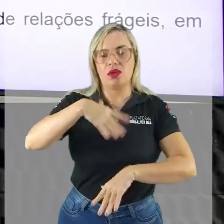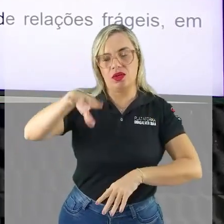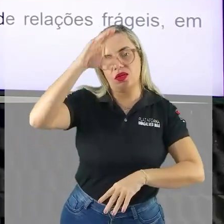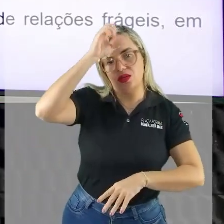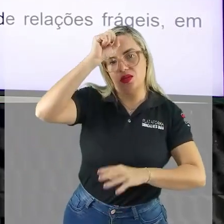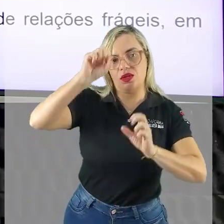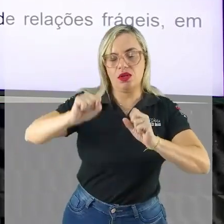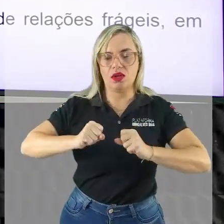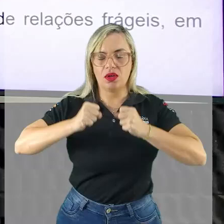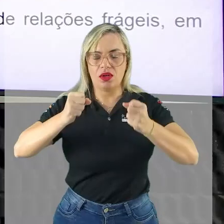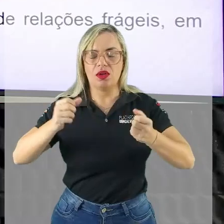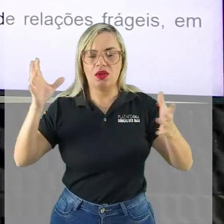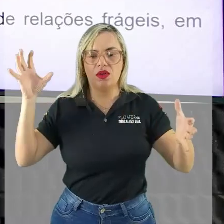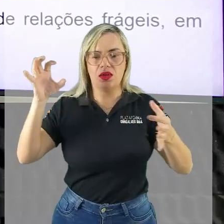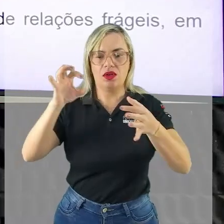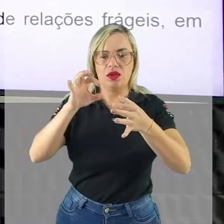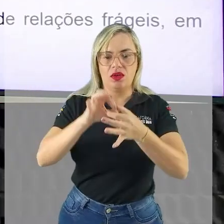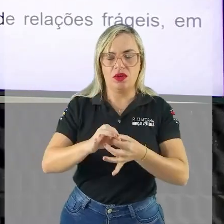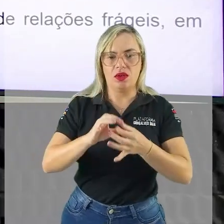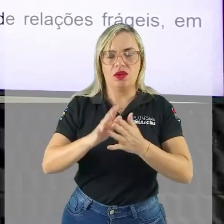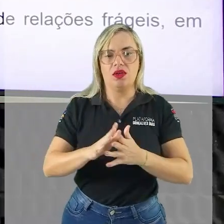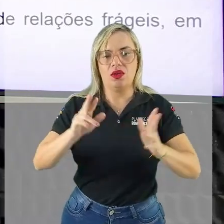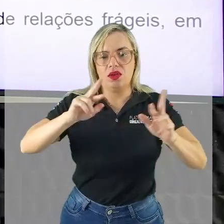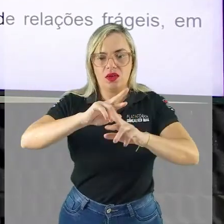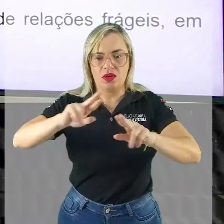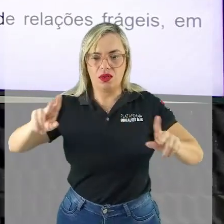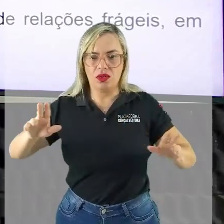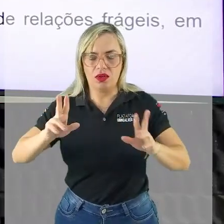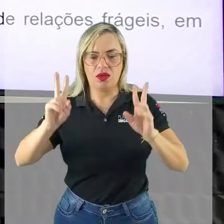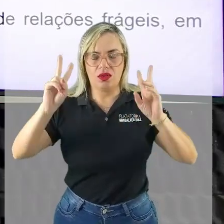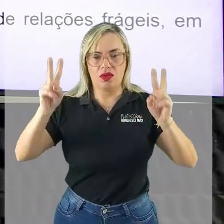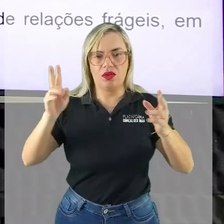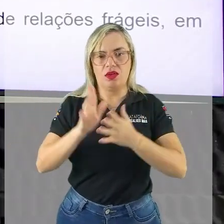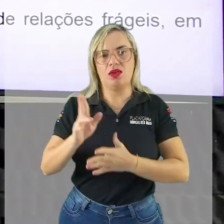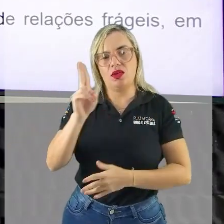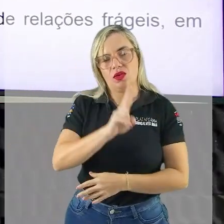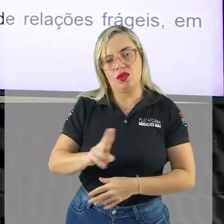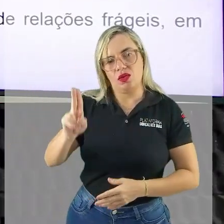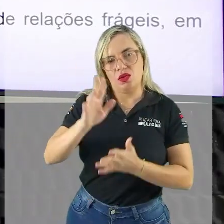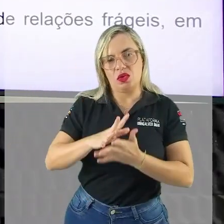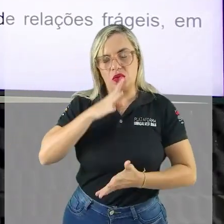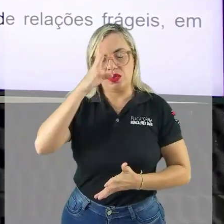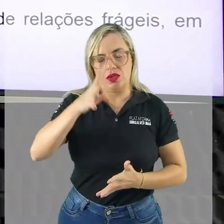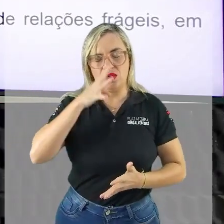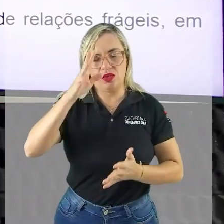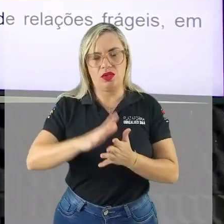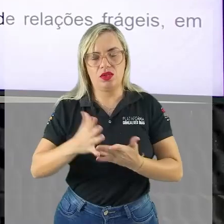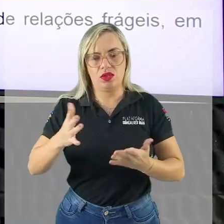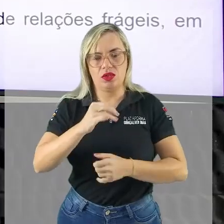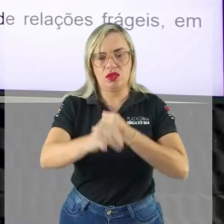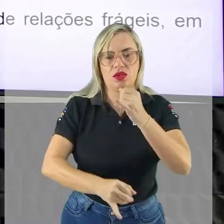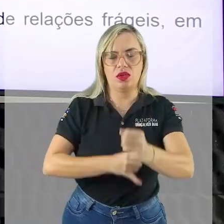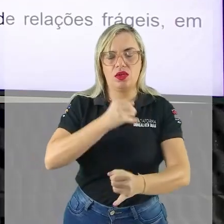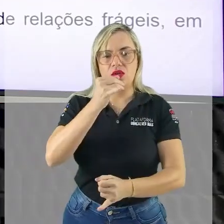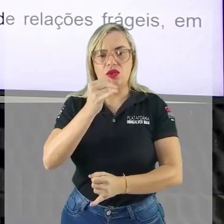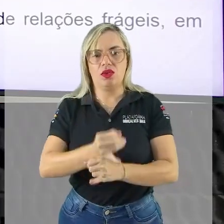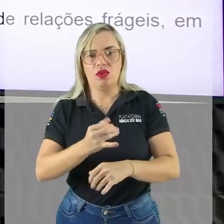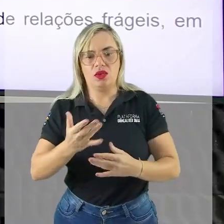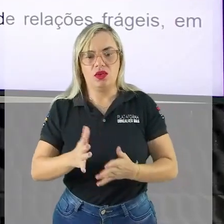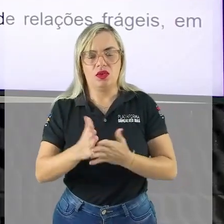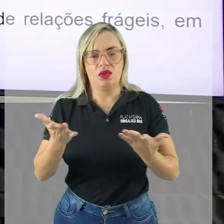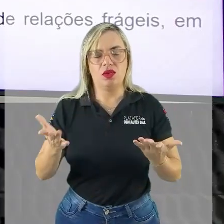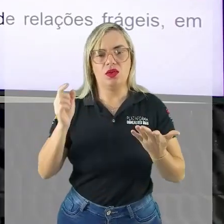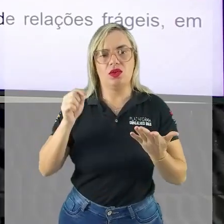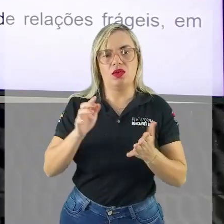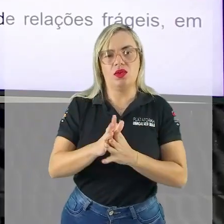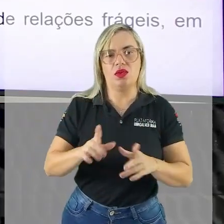que você pode associar aos mais diversos temas, tá? Desde o uso excessivo de internet, a